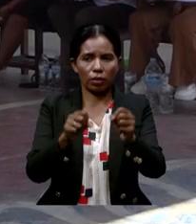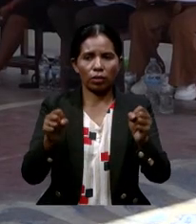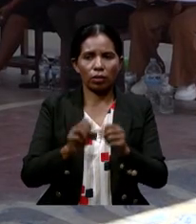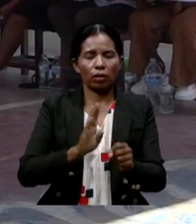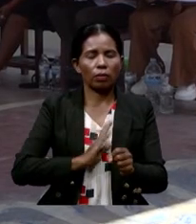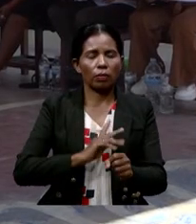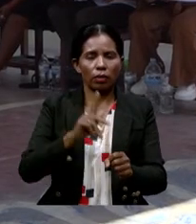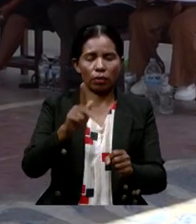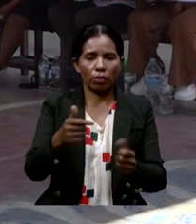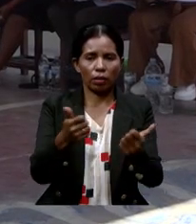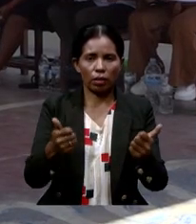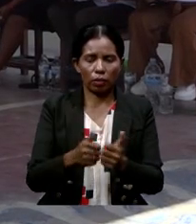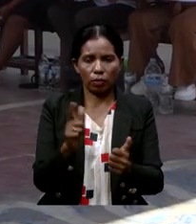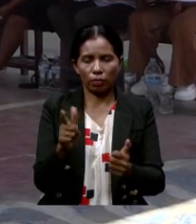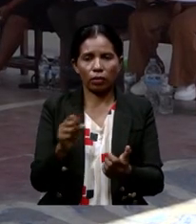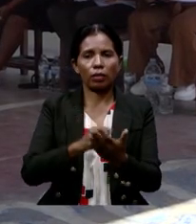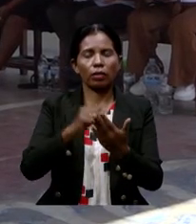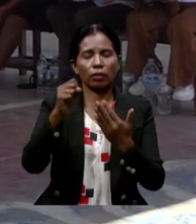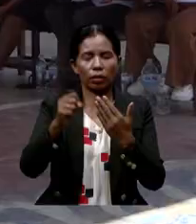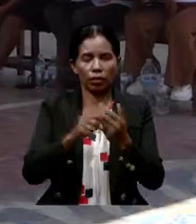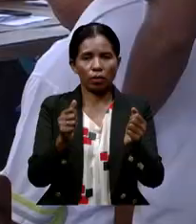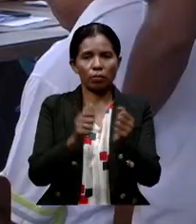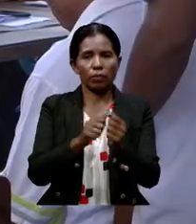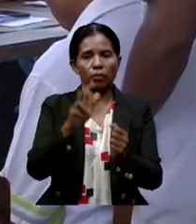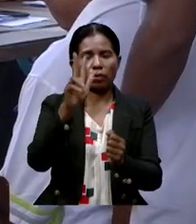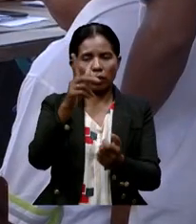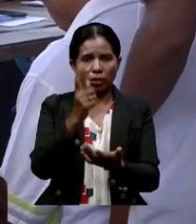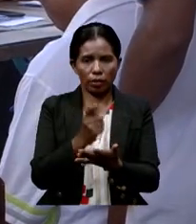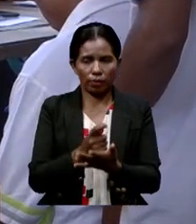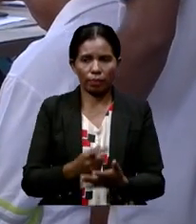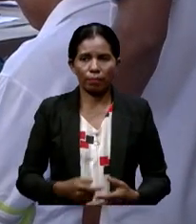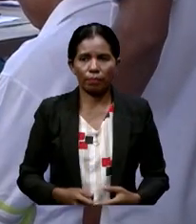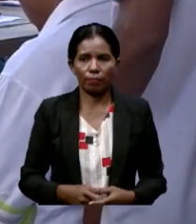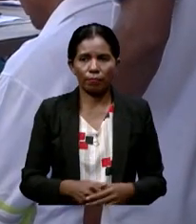Bebonuk, aldeia 20 de Setembro, Besik Rihuntolu. Azinha Lola, Dilma Suzeti, GMN.